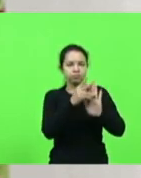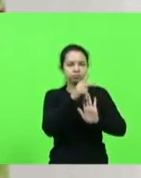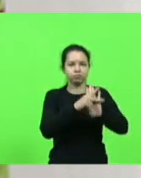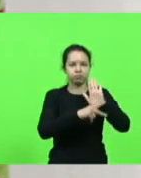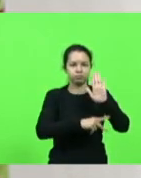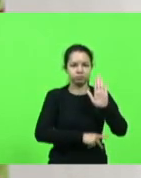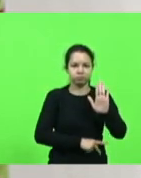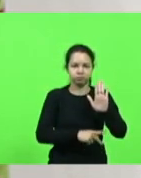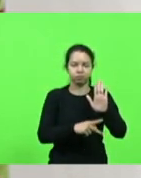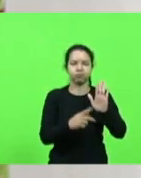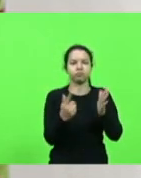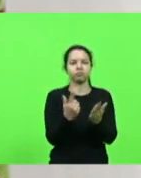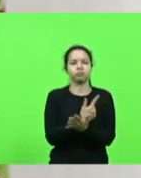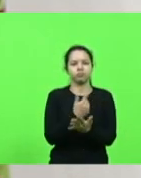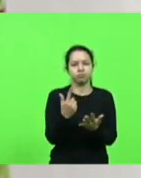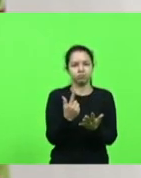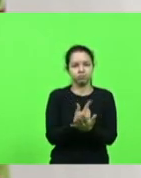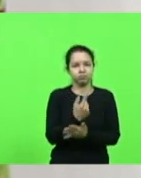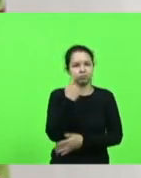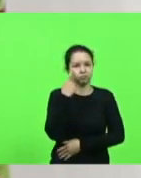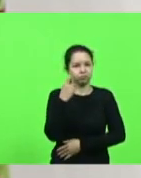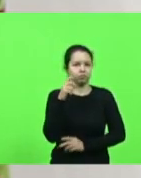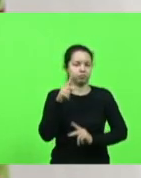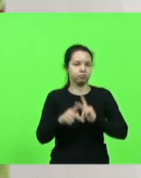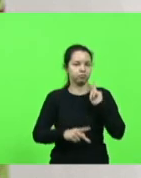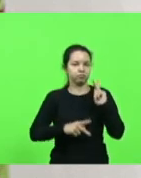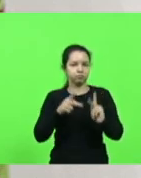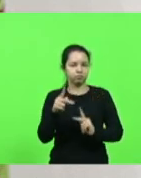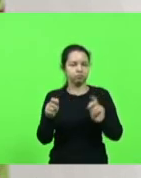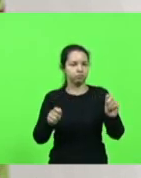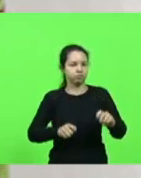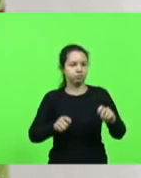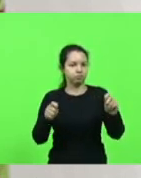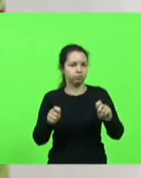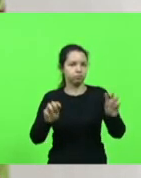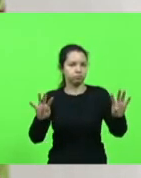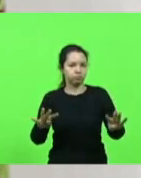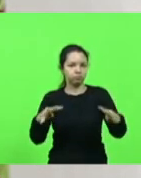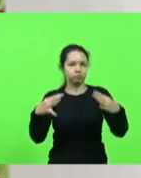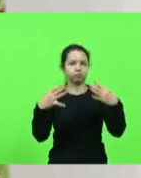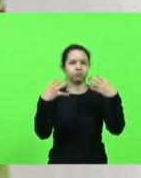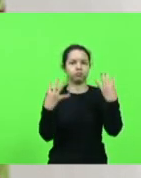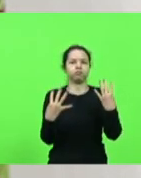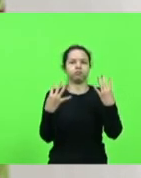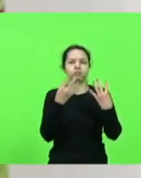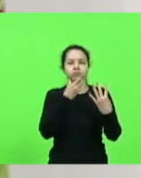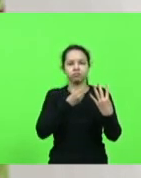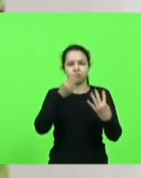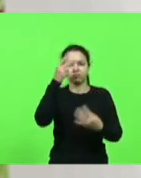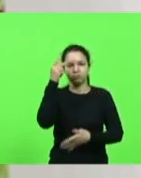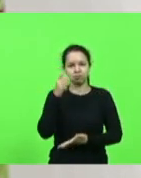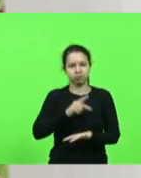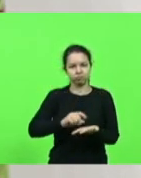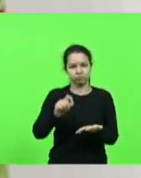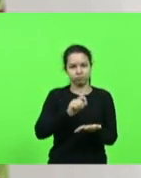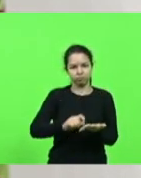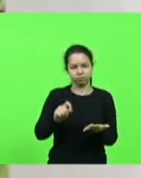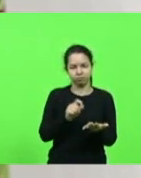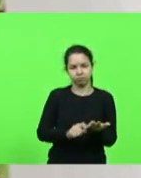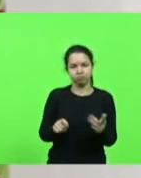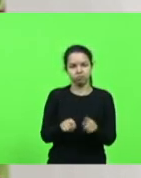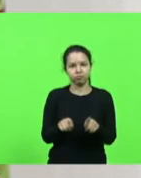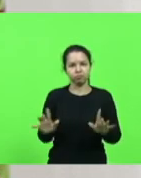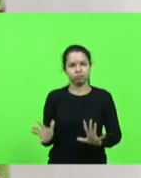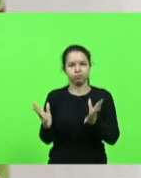comuns de interesse público que possam dar mais visibilidade aos escritores e promotores da cultura